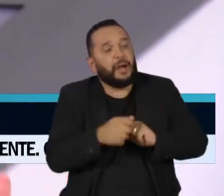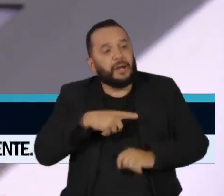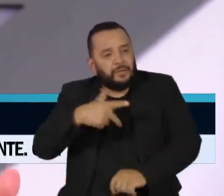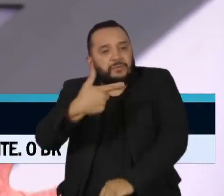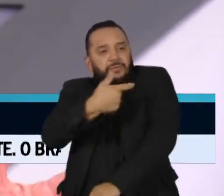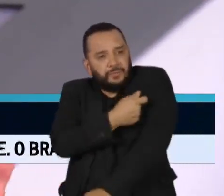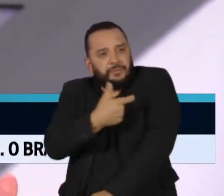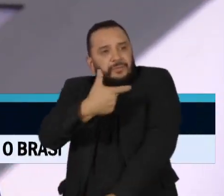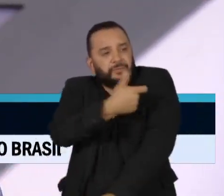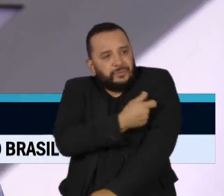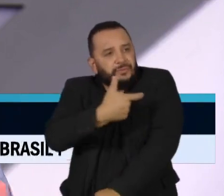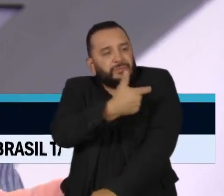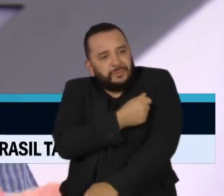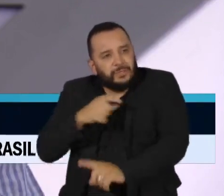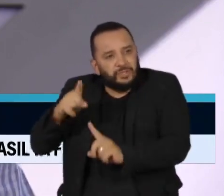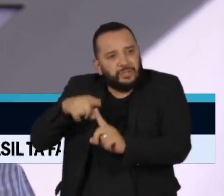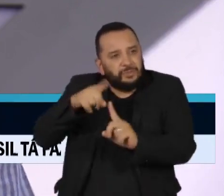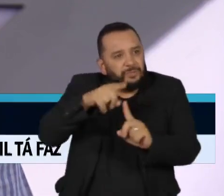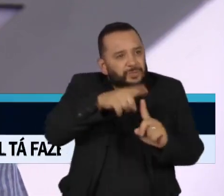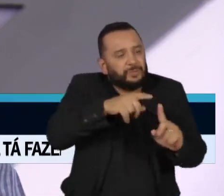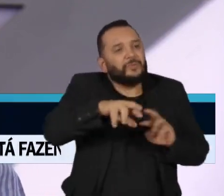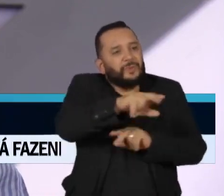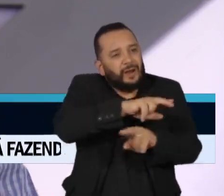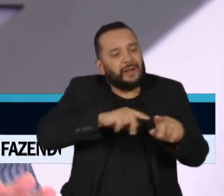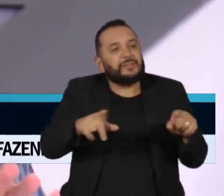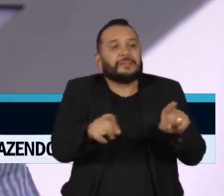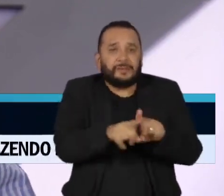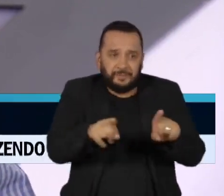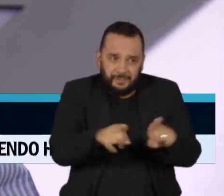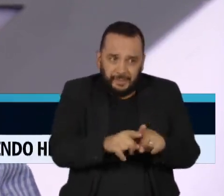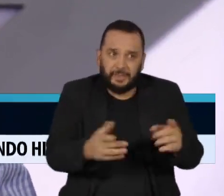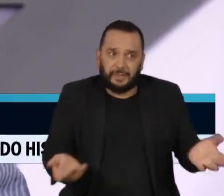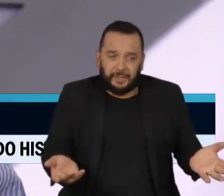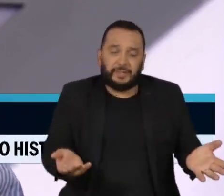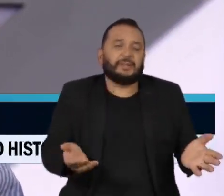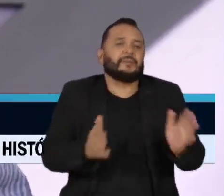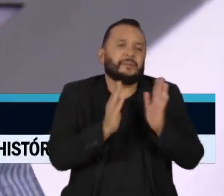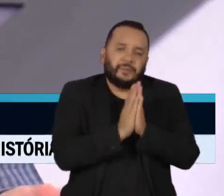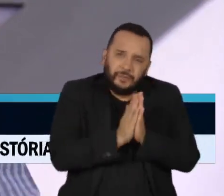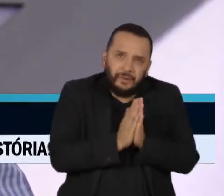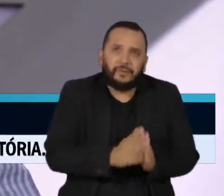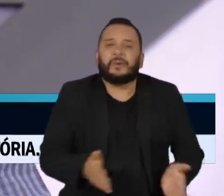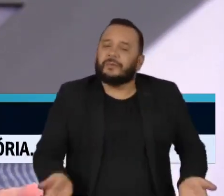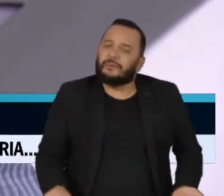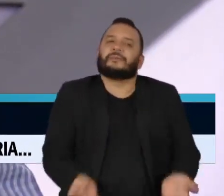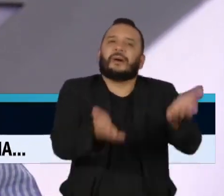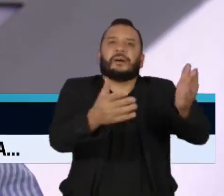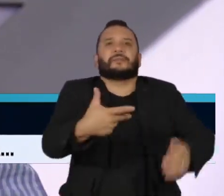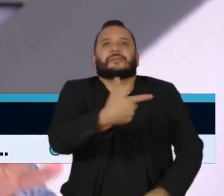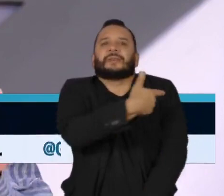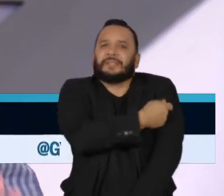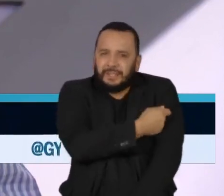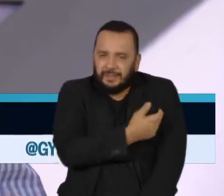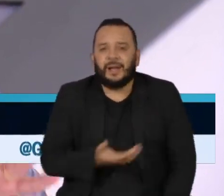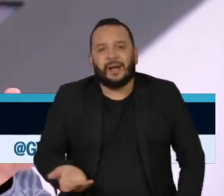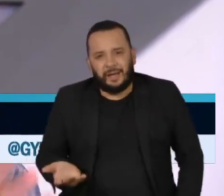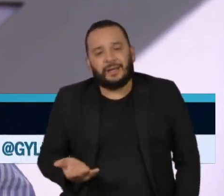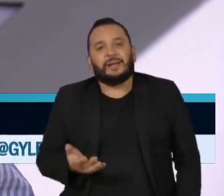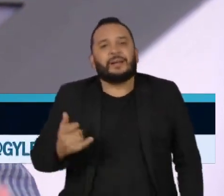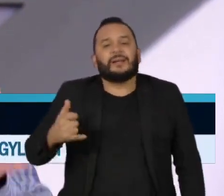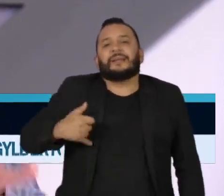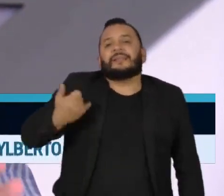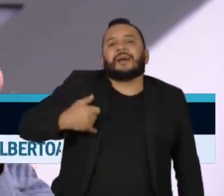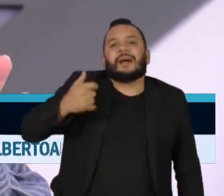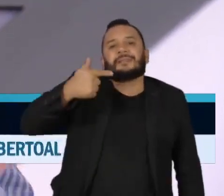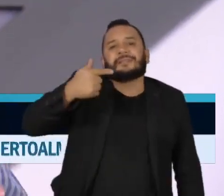e tem que vacinar. Efeitos colaterais muito pequenos, 70+, tem que